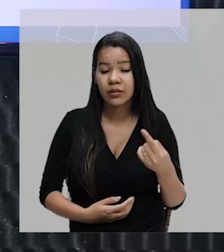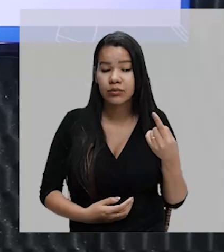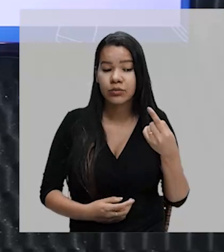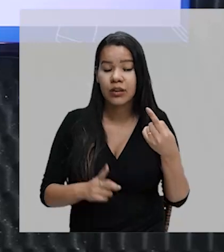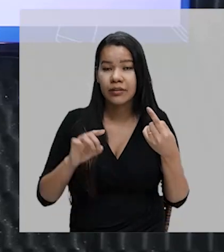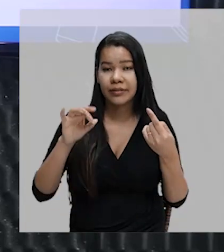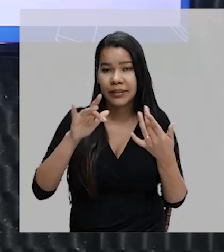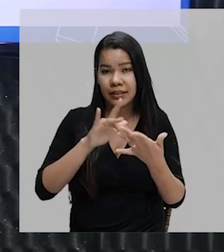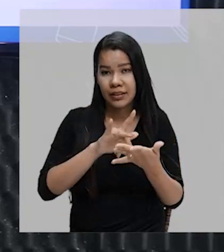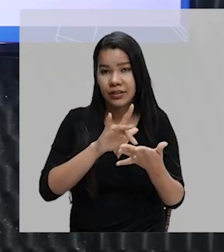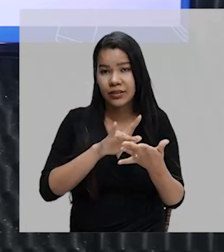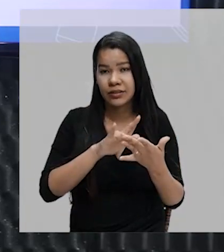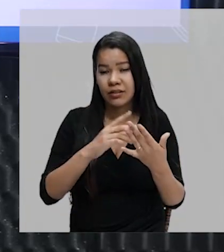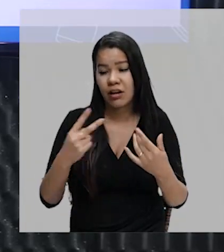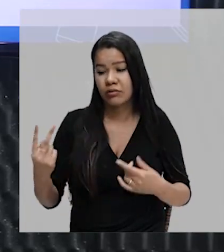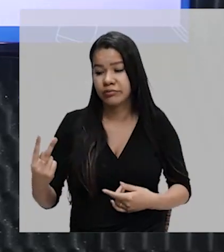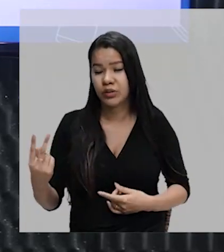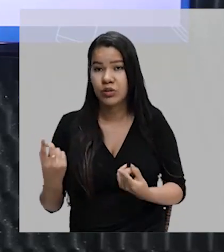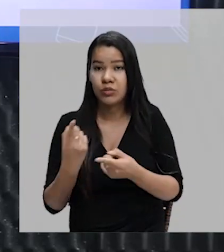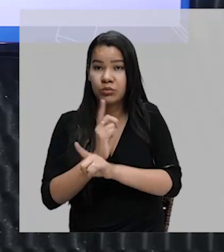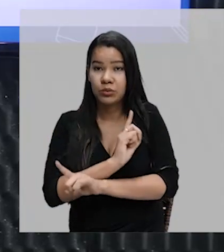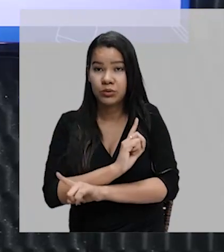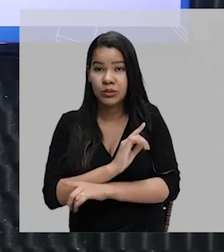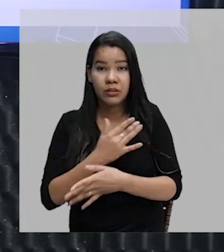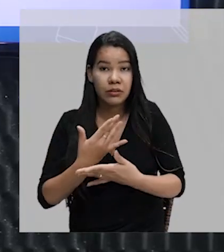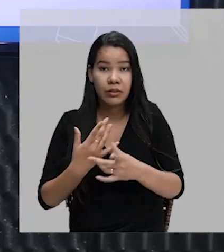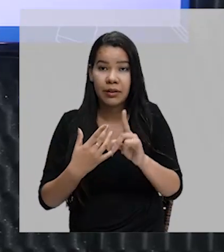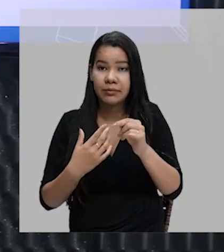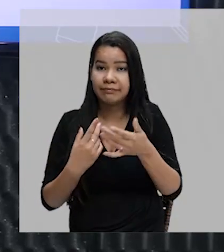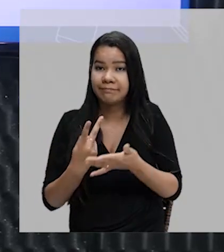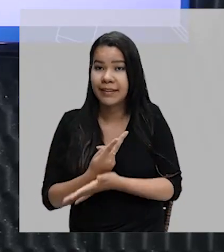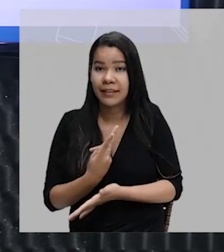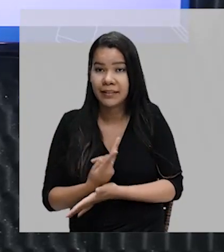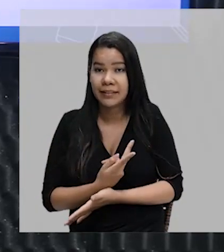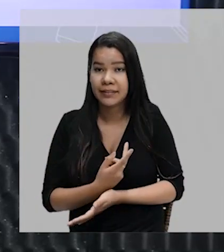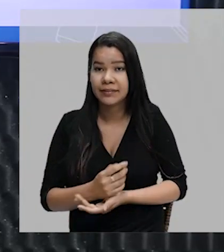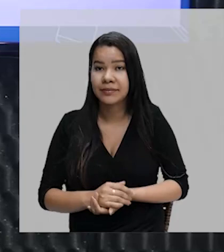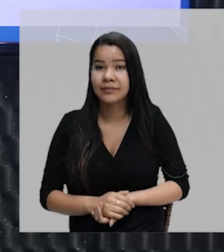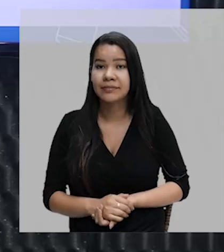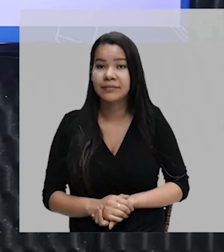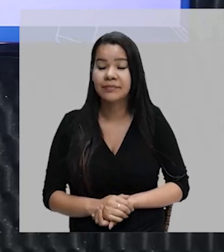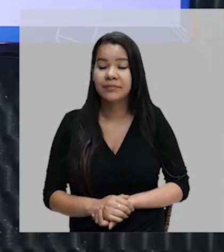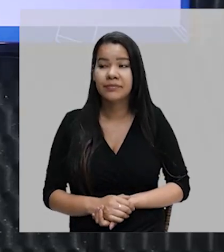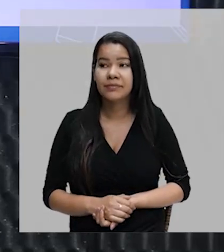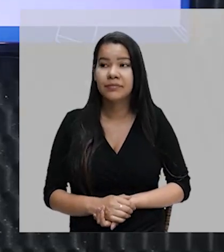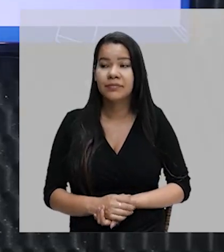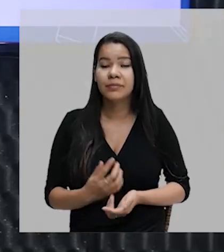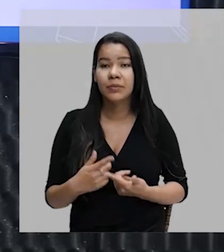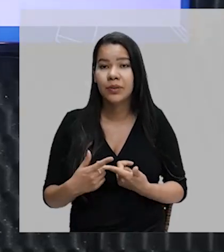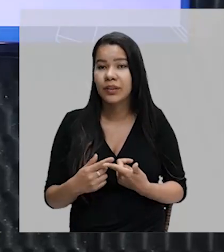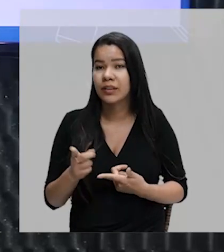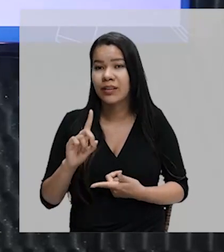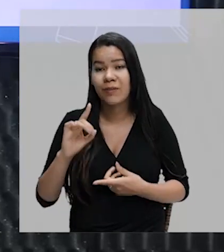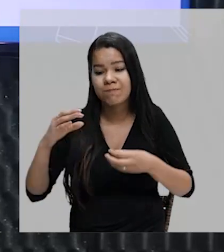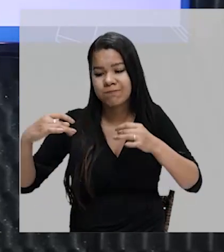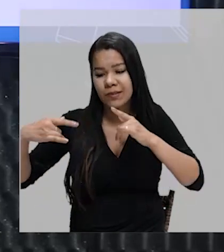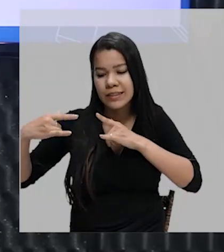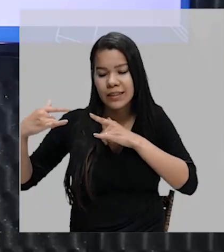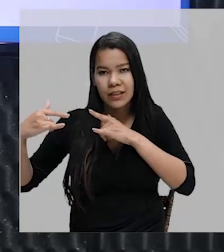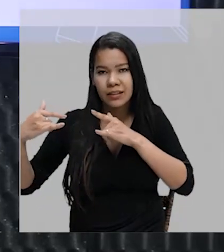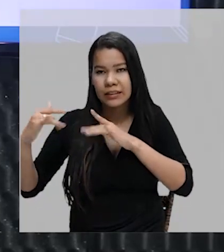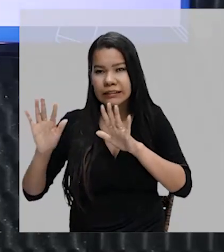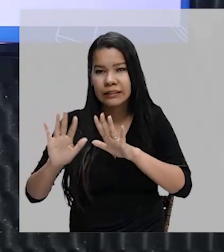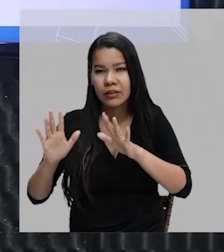é verdadeiro, certo? A 2 está falando o contrário, certo? Da 1. Então a 2 é falsa, porque eles não irão se atrair, eles